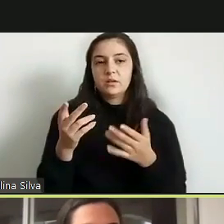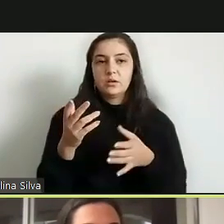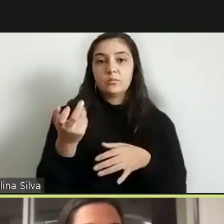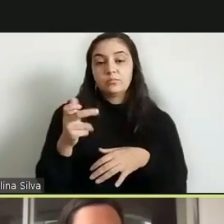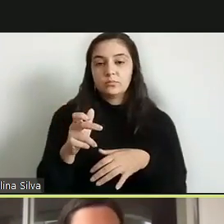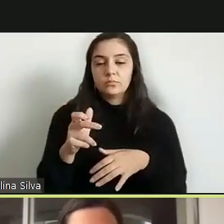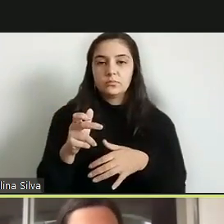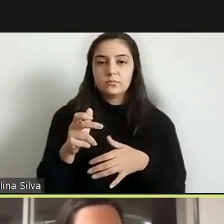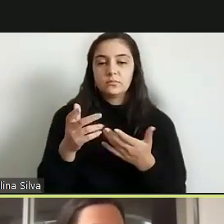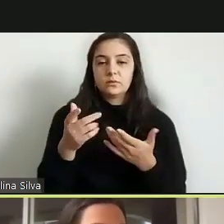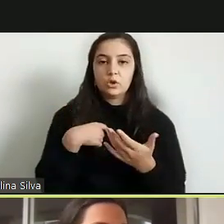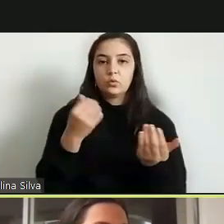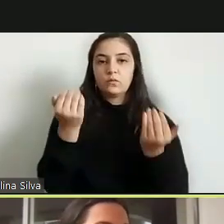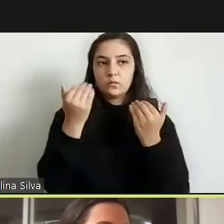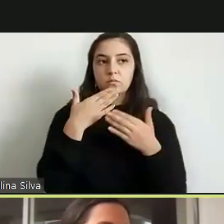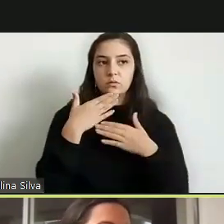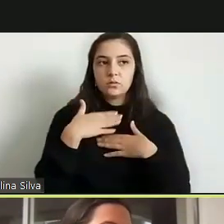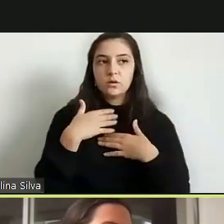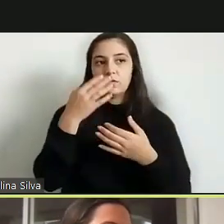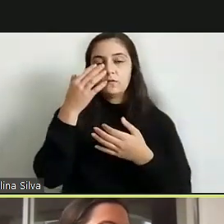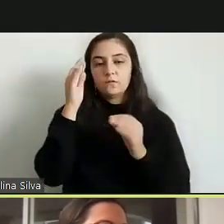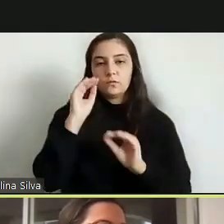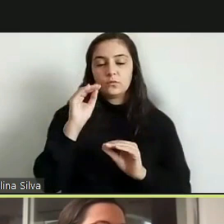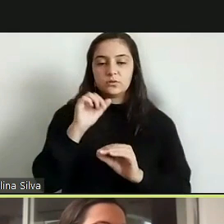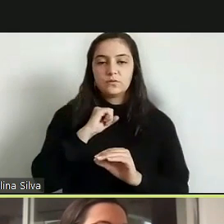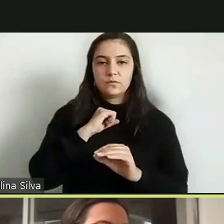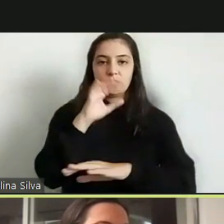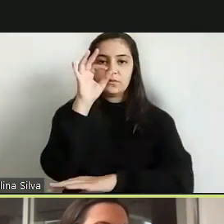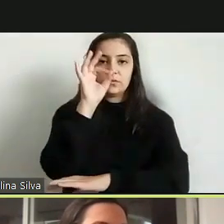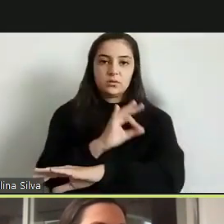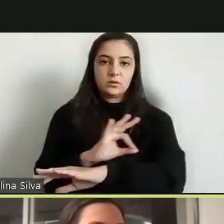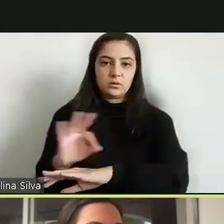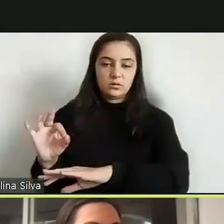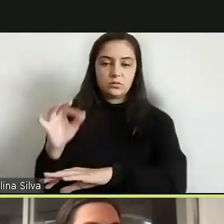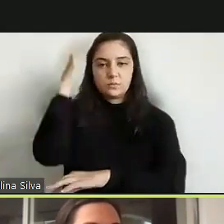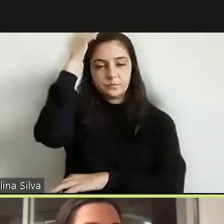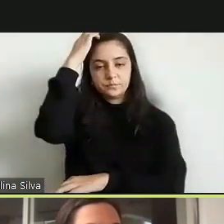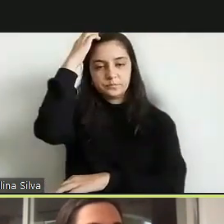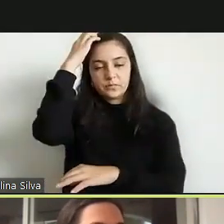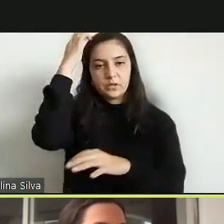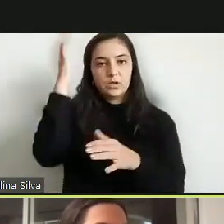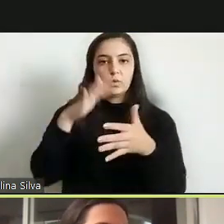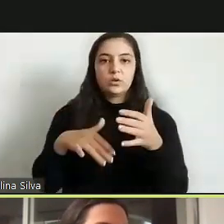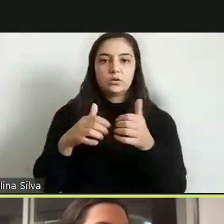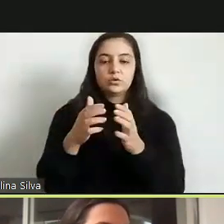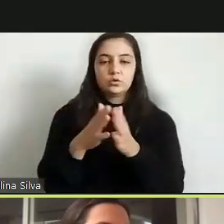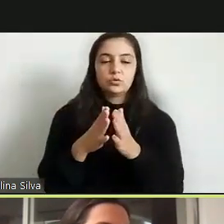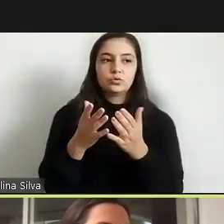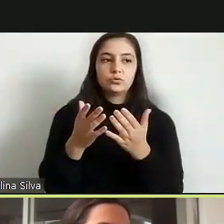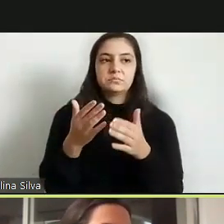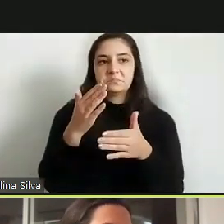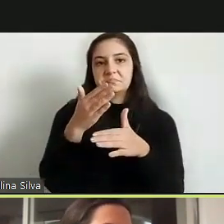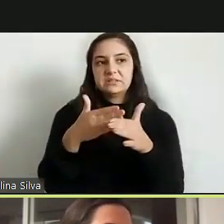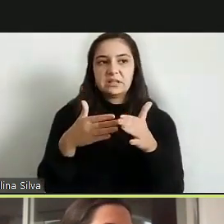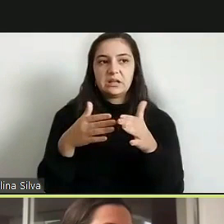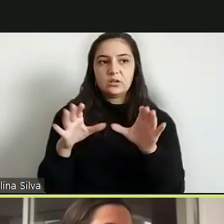altura em que eu me formei, concluí a minha formação em arquitetura, e todos os meus colegas, ou muitos deles, pelo menos metade deste grupo